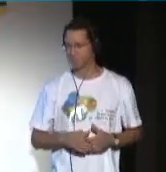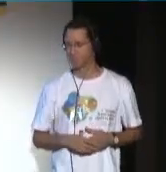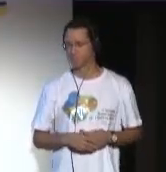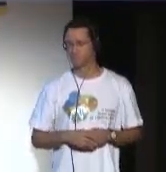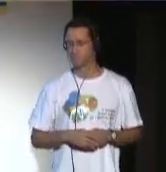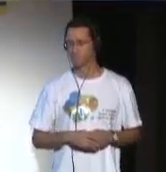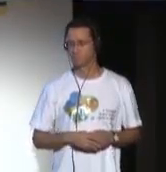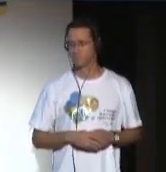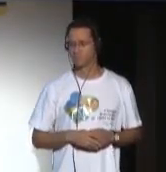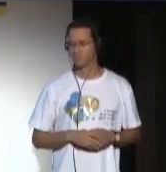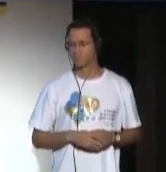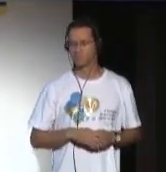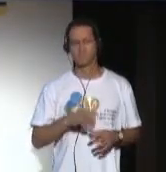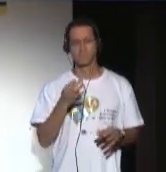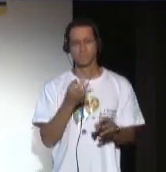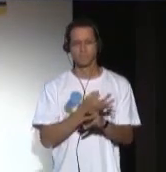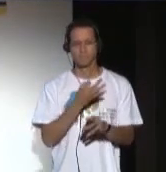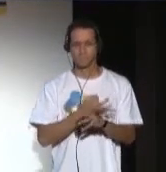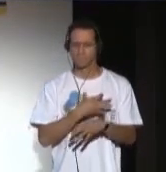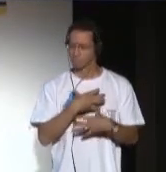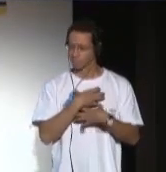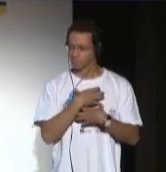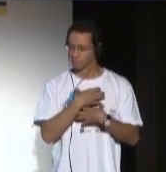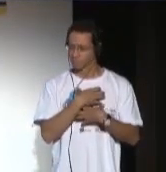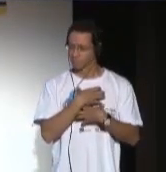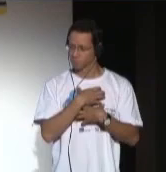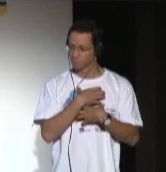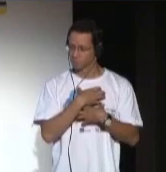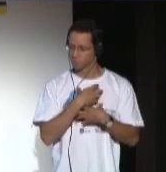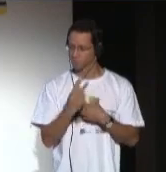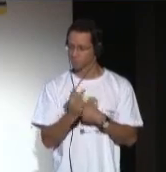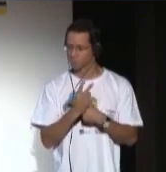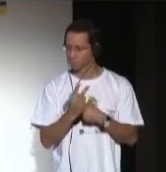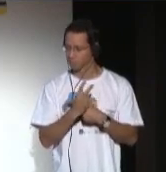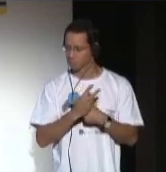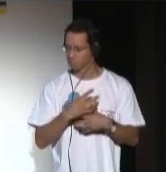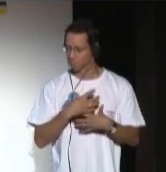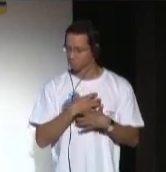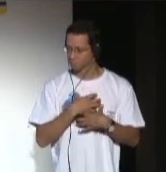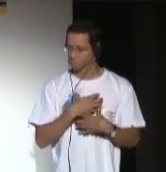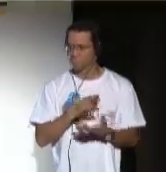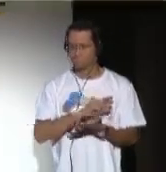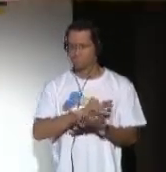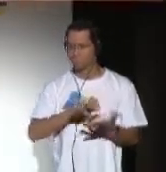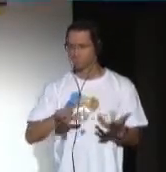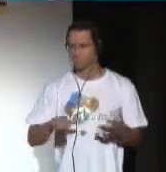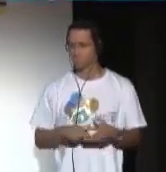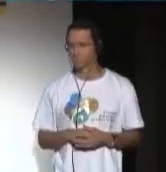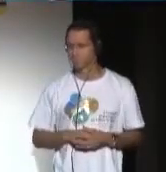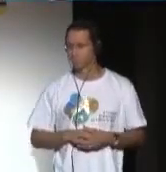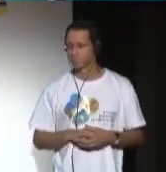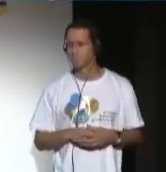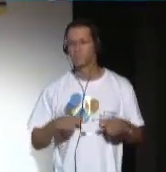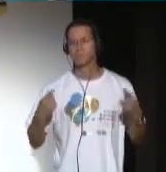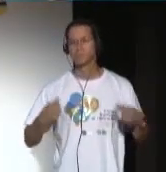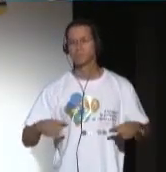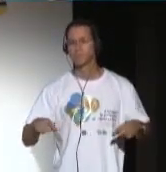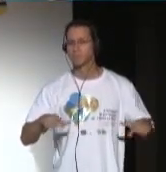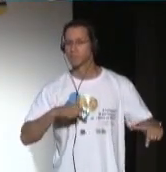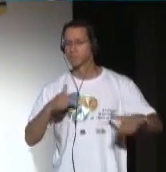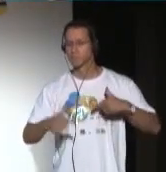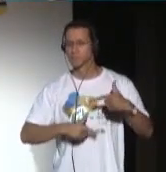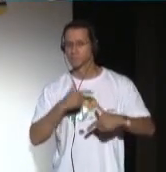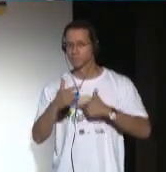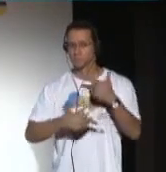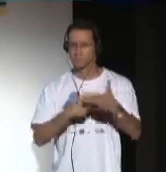confiança, e aí a resiliência emocional. Isso significa que nós temos que conseguir trabalhar